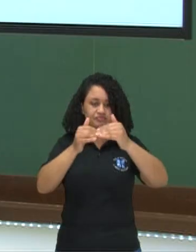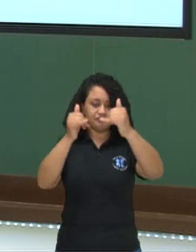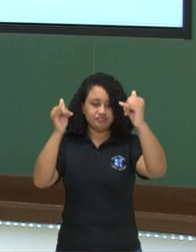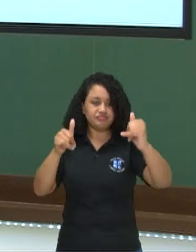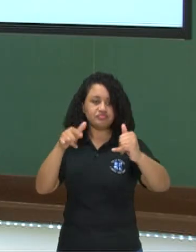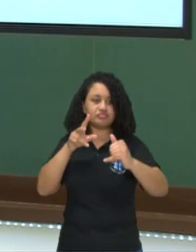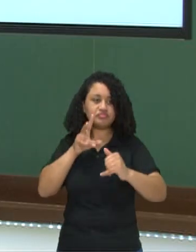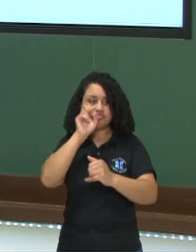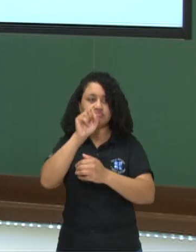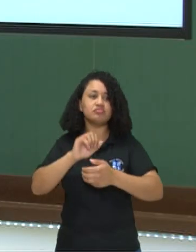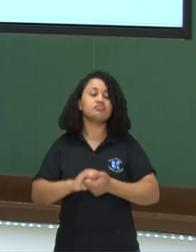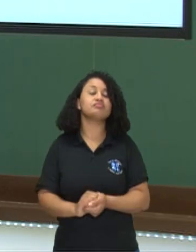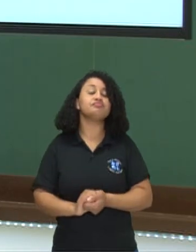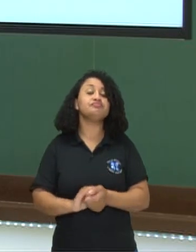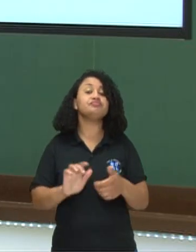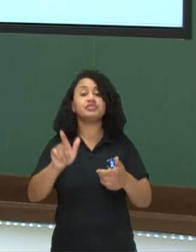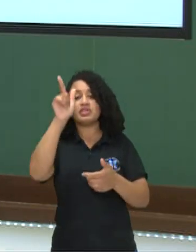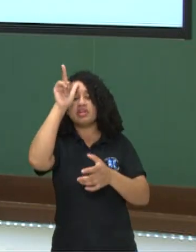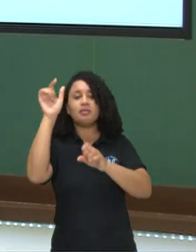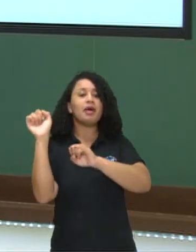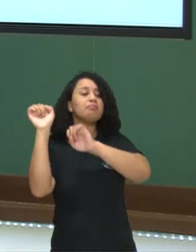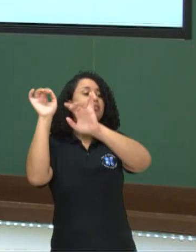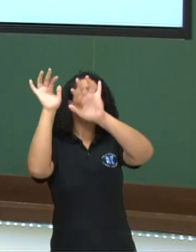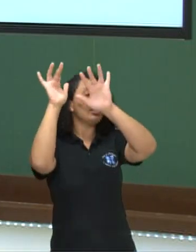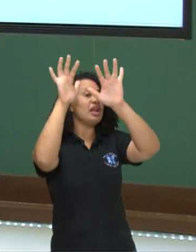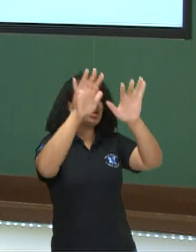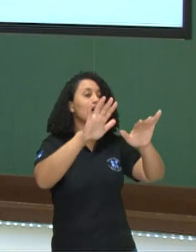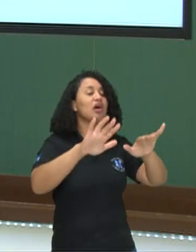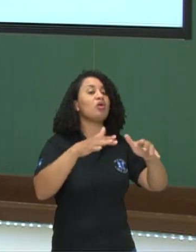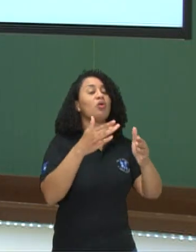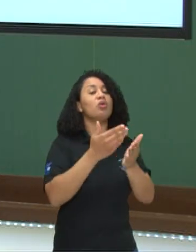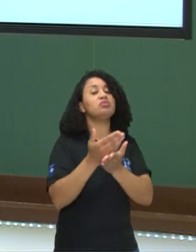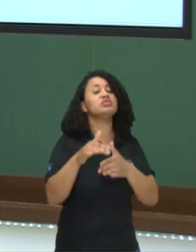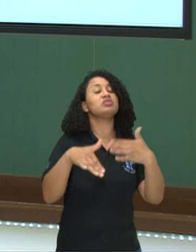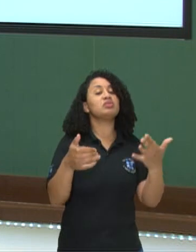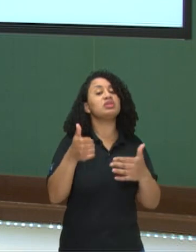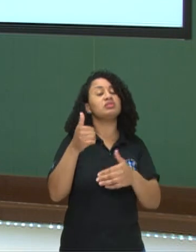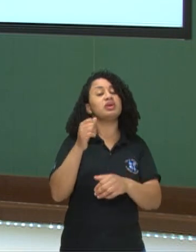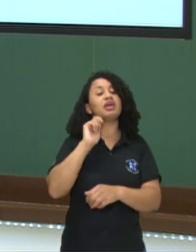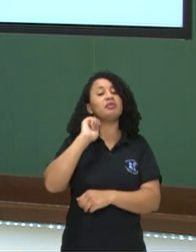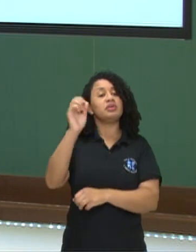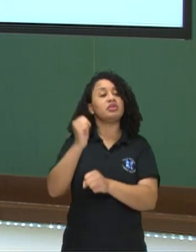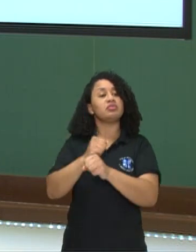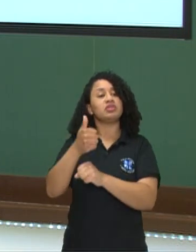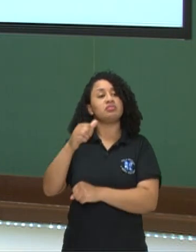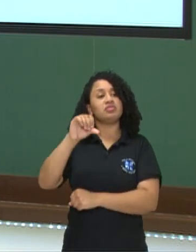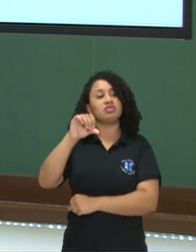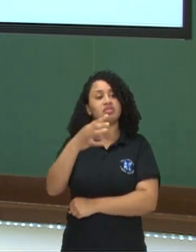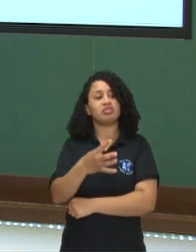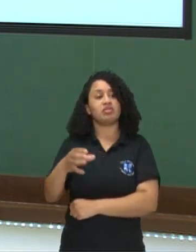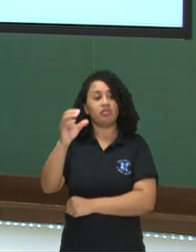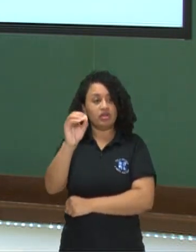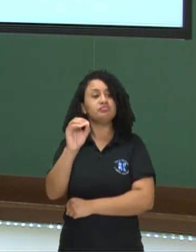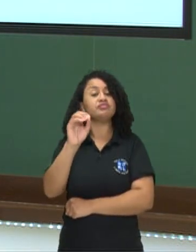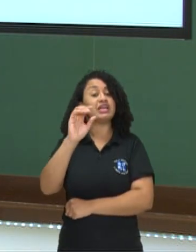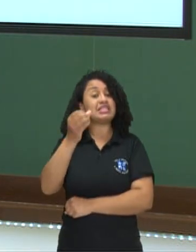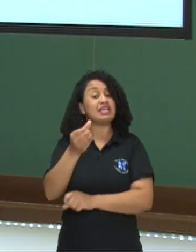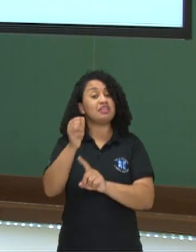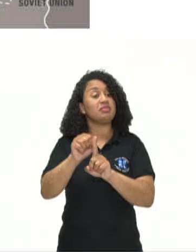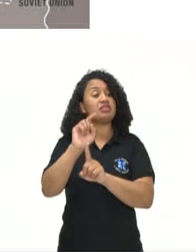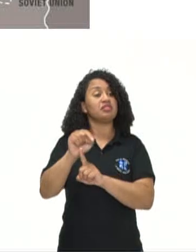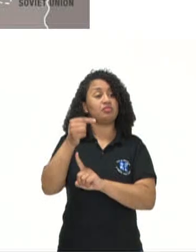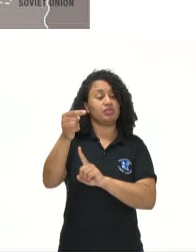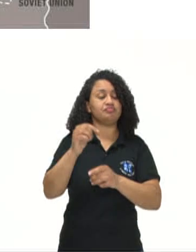esse avanço da Alemanha começou em abril de 1940, 6 meses depois das primeiras declarações de guerra.